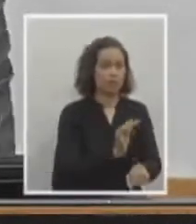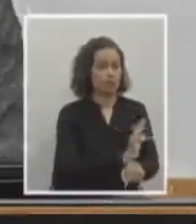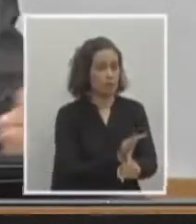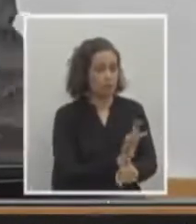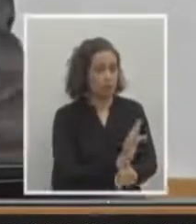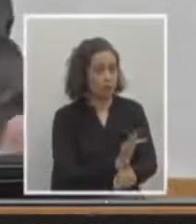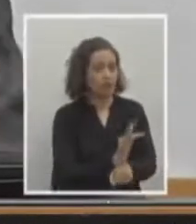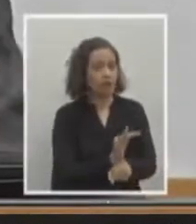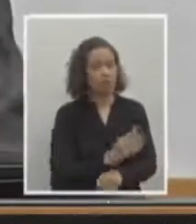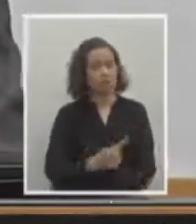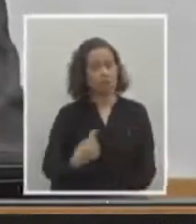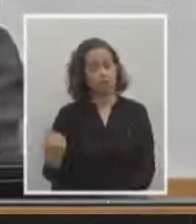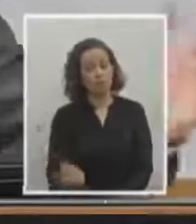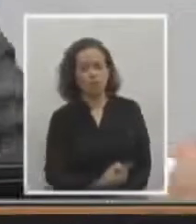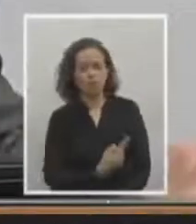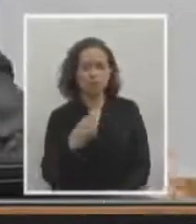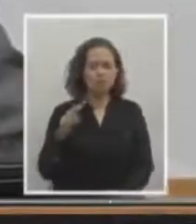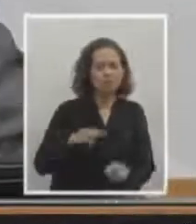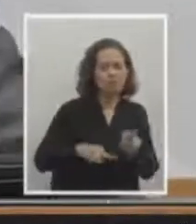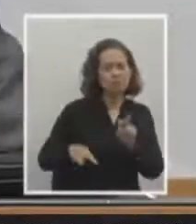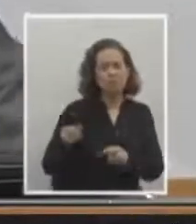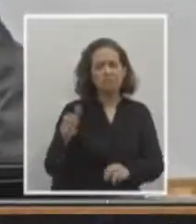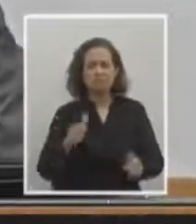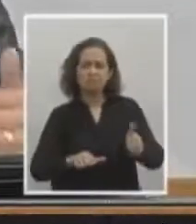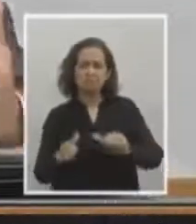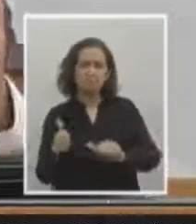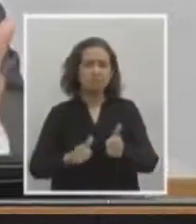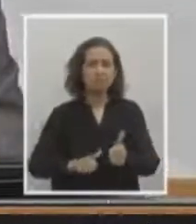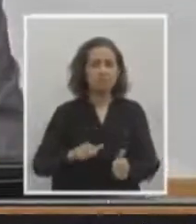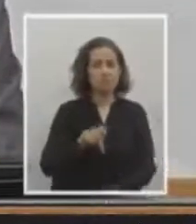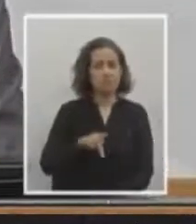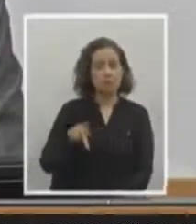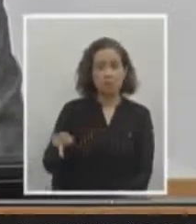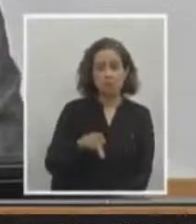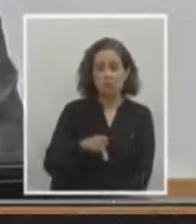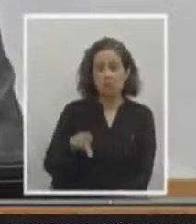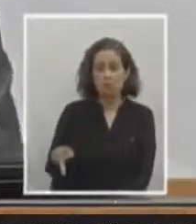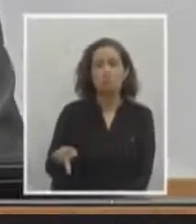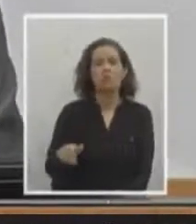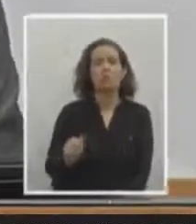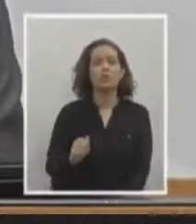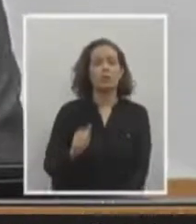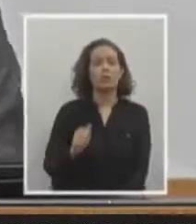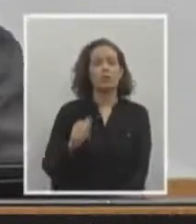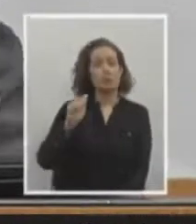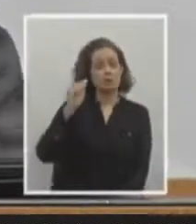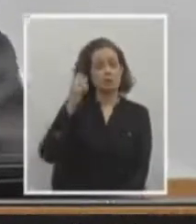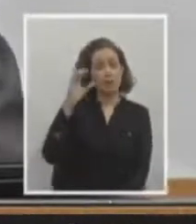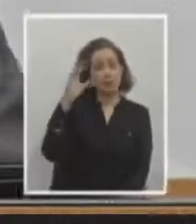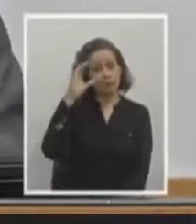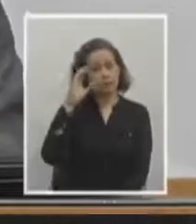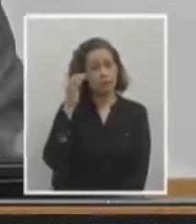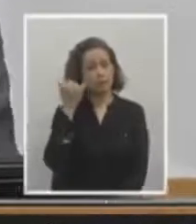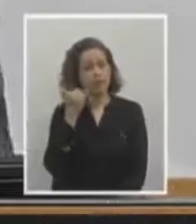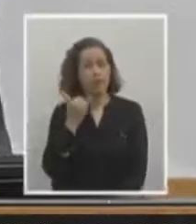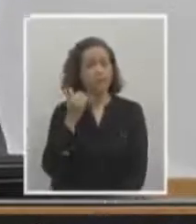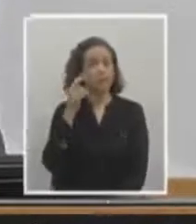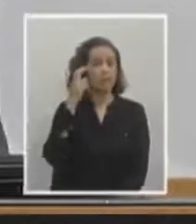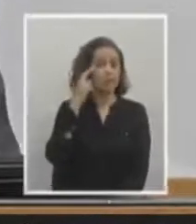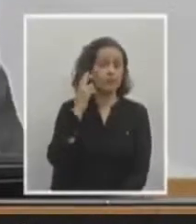ver aqui dos deputados Zé Guilherme, do deputado professor Cleito, ela tem sim alguns equívocos, tá? Eu acho que hoje